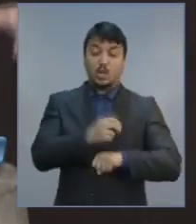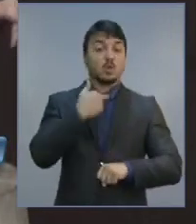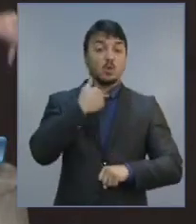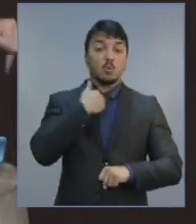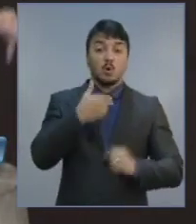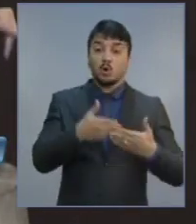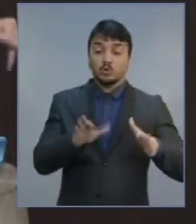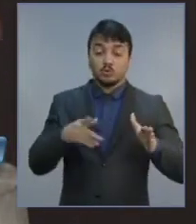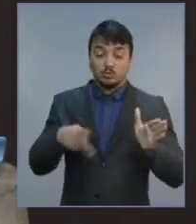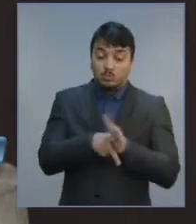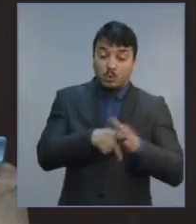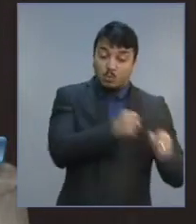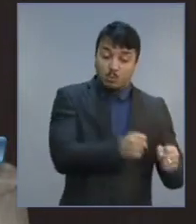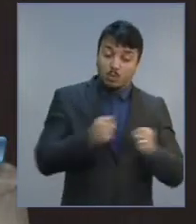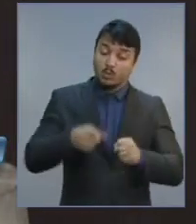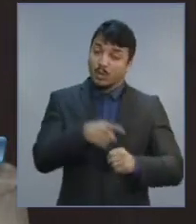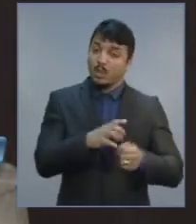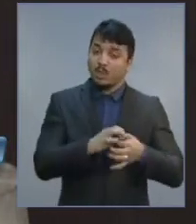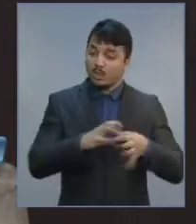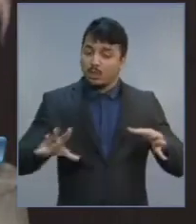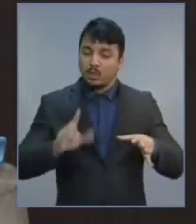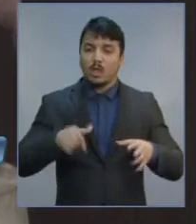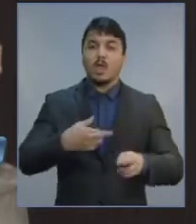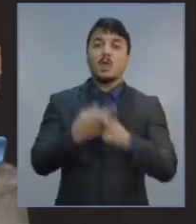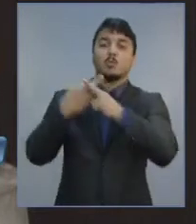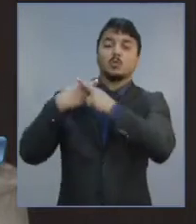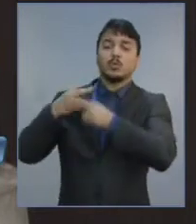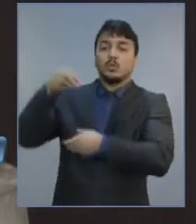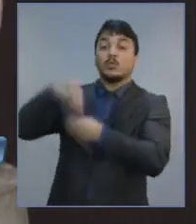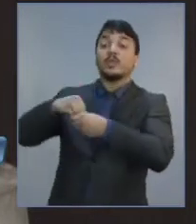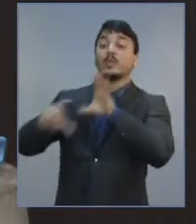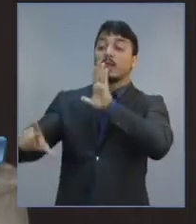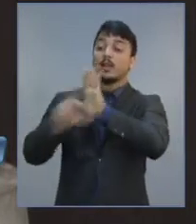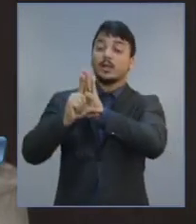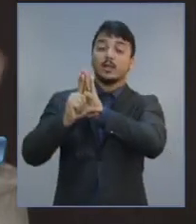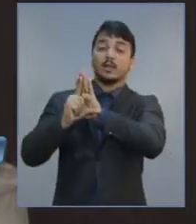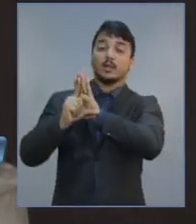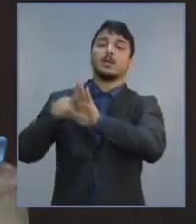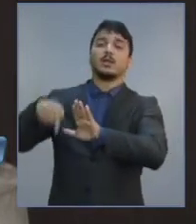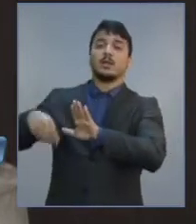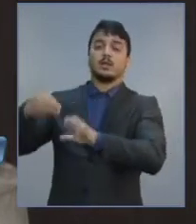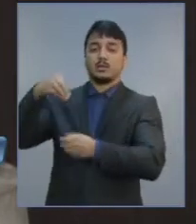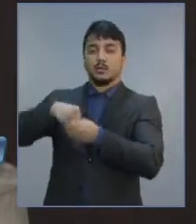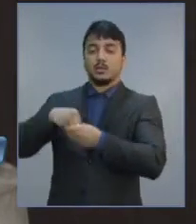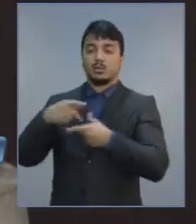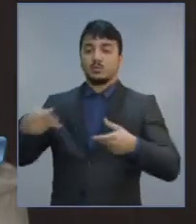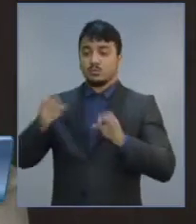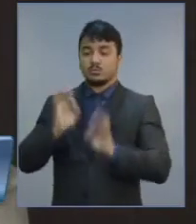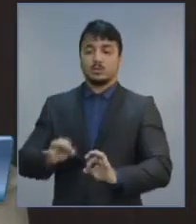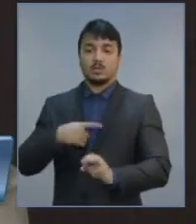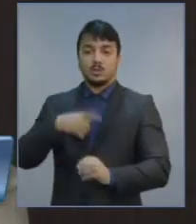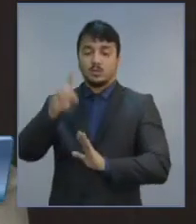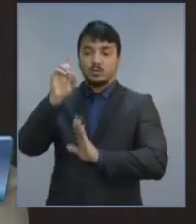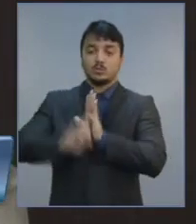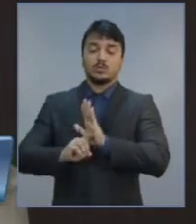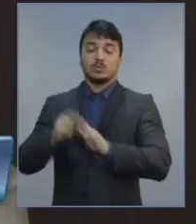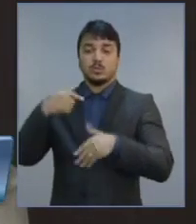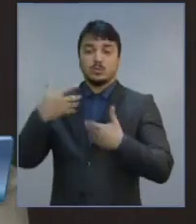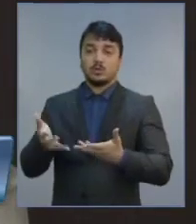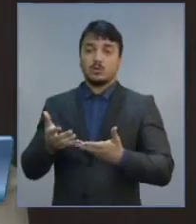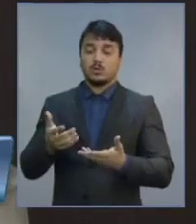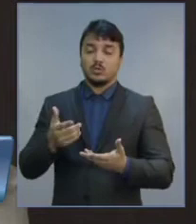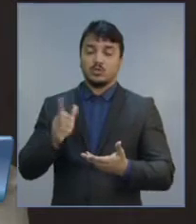pode abrir mão do seu poder de responsabilizar dentro da lei, dentro das garantias e dos direitos,